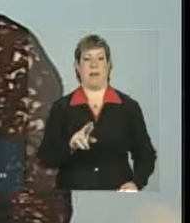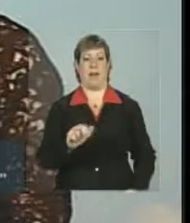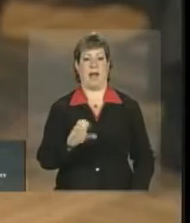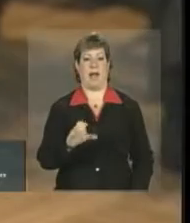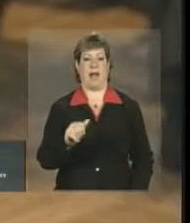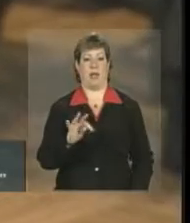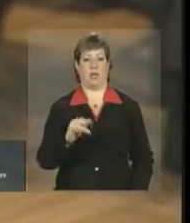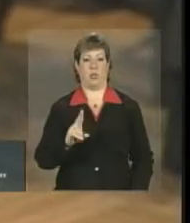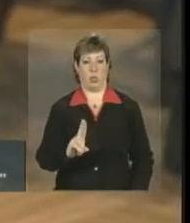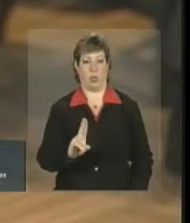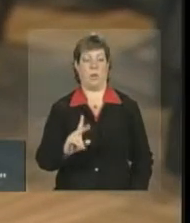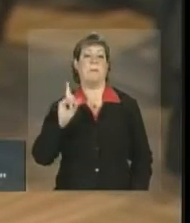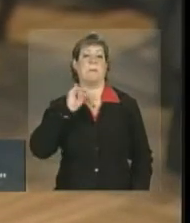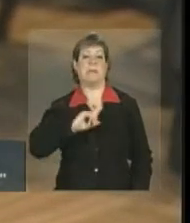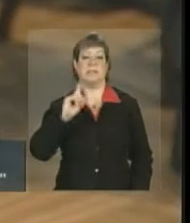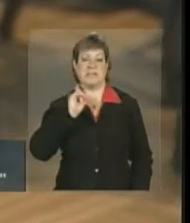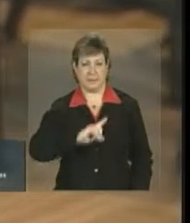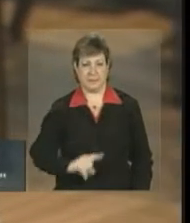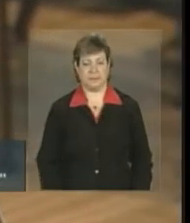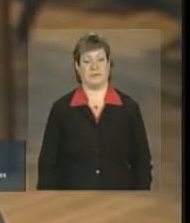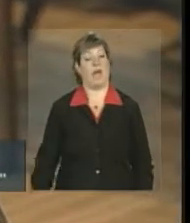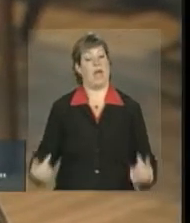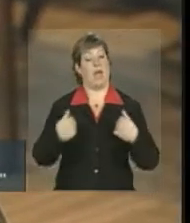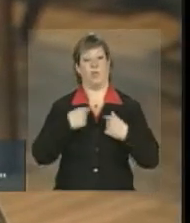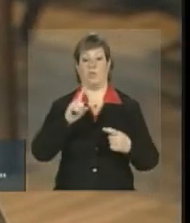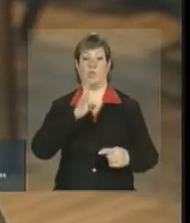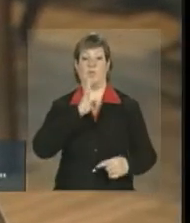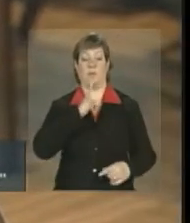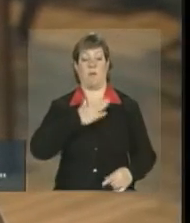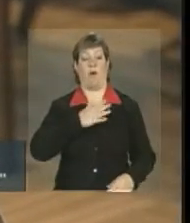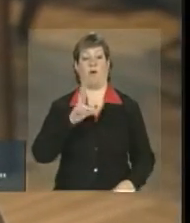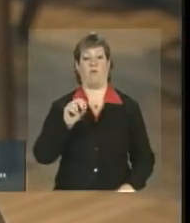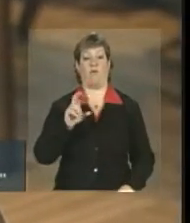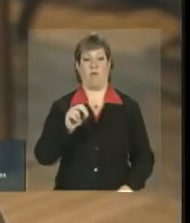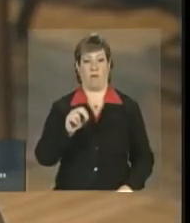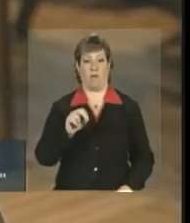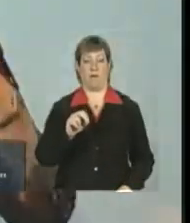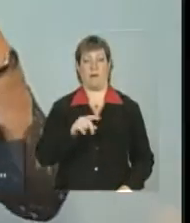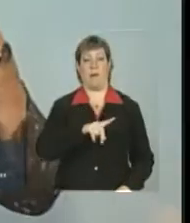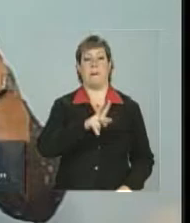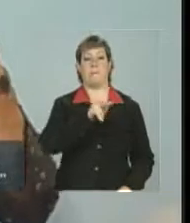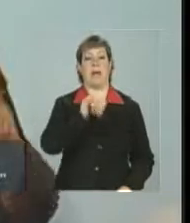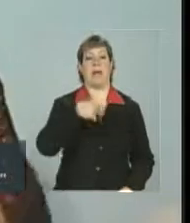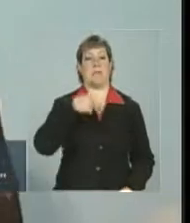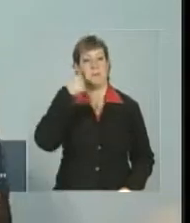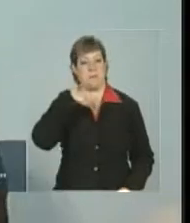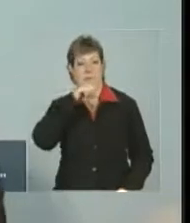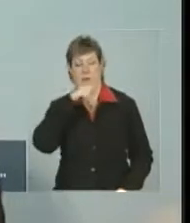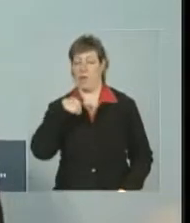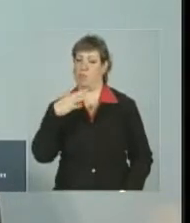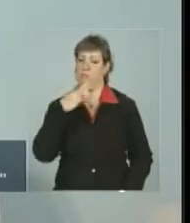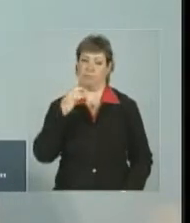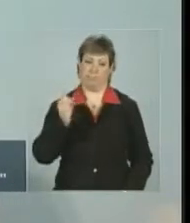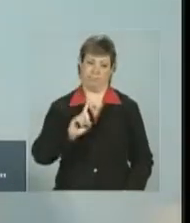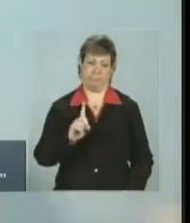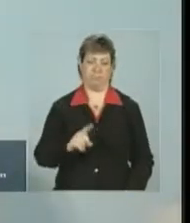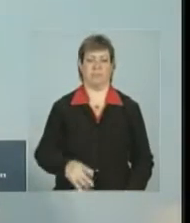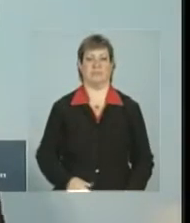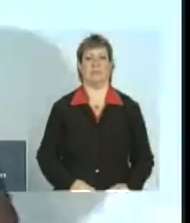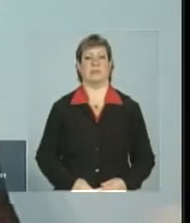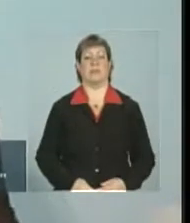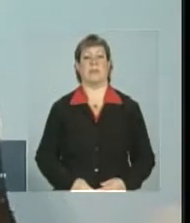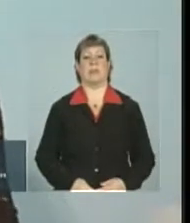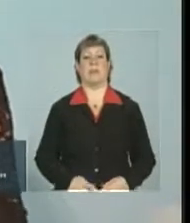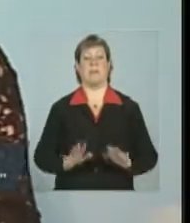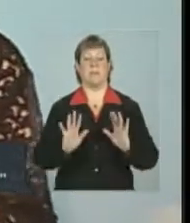Gerais. Eu não o conheci, meu avô materno, avô por parte de mãe. Mas